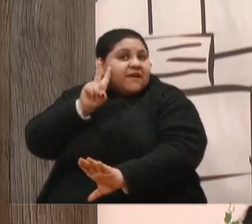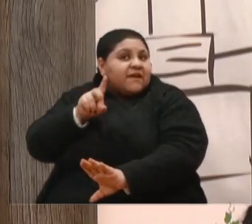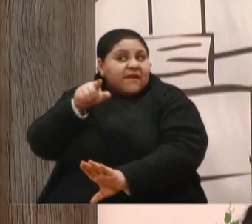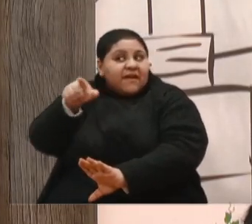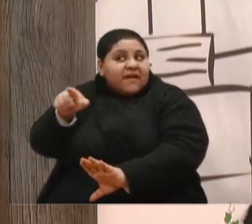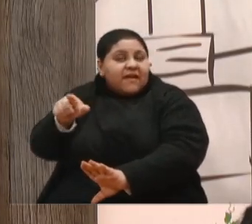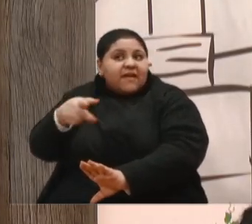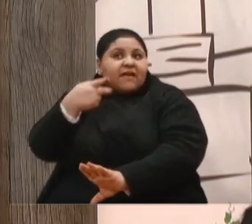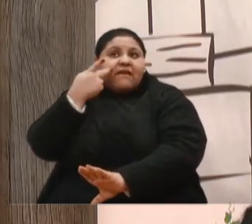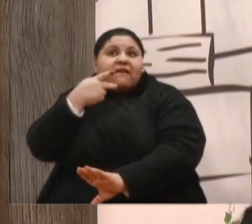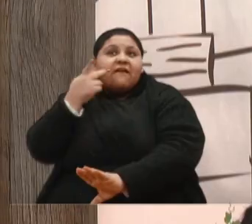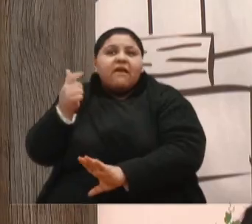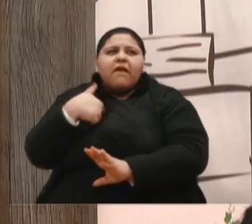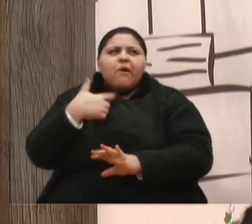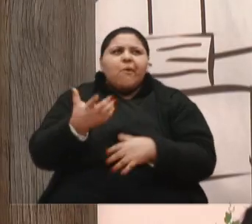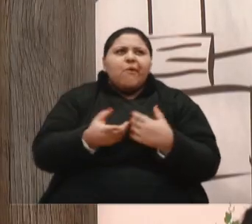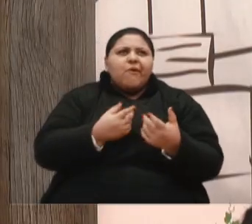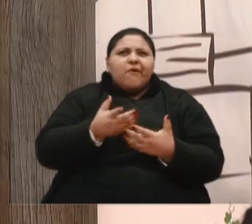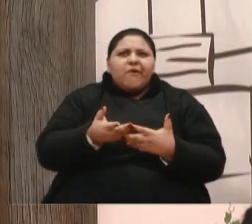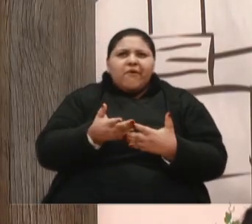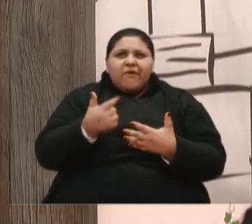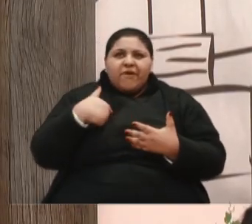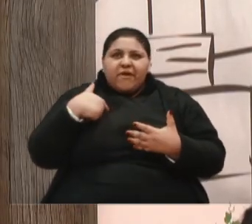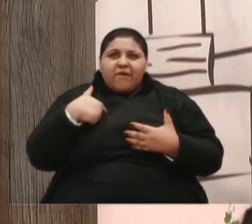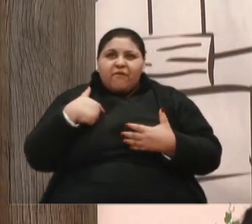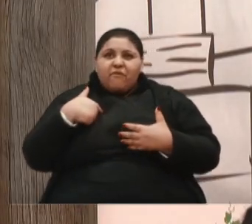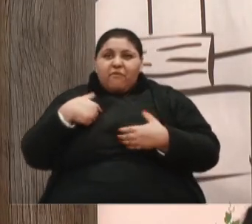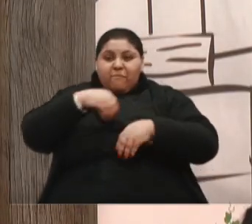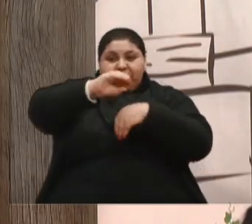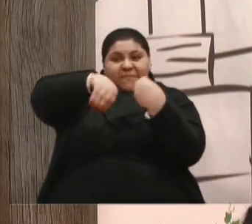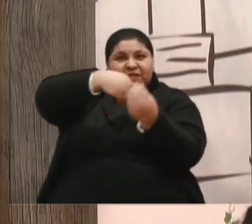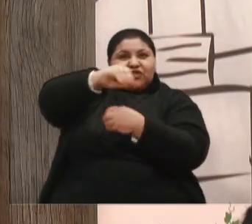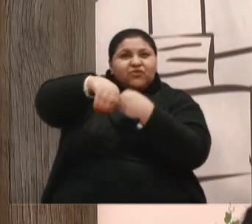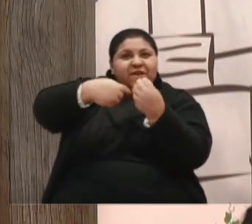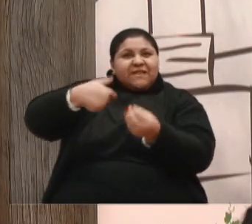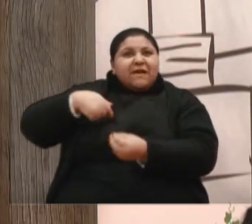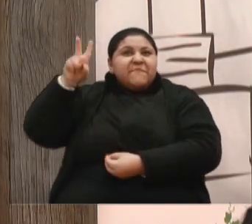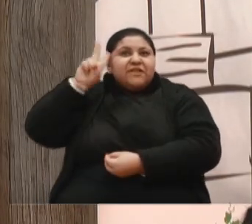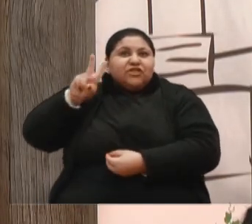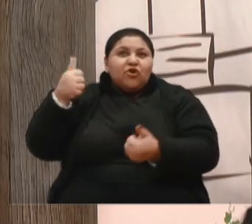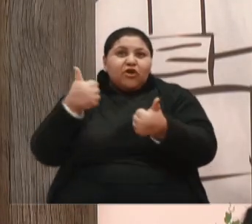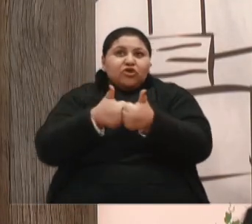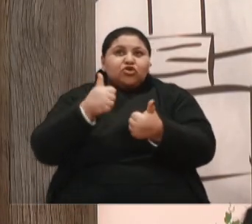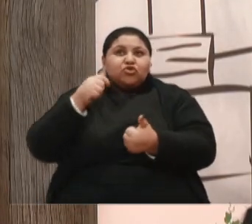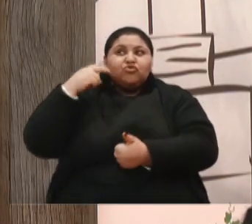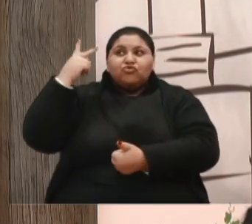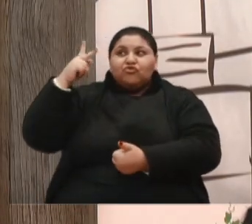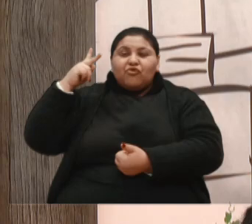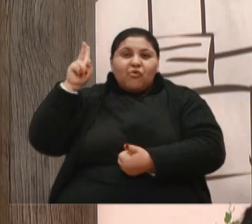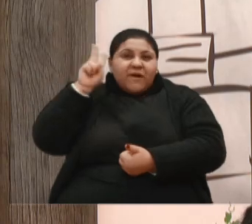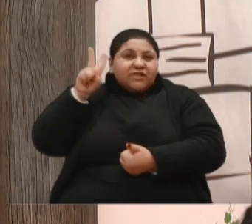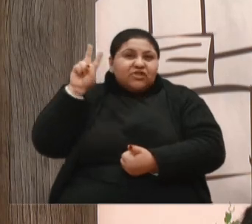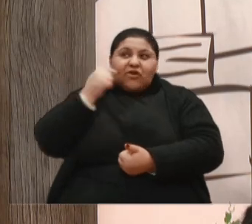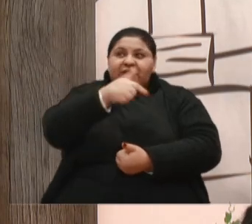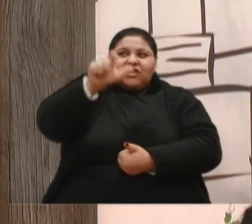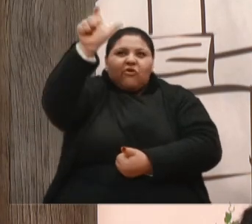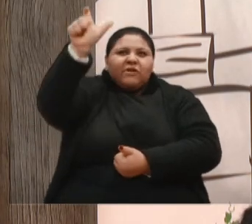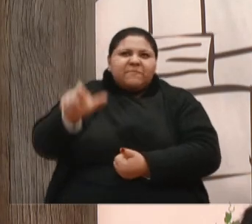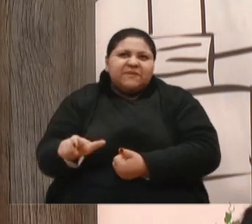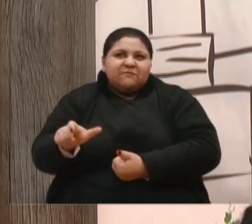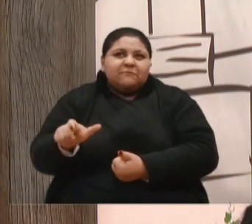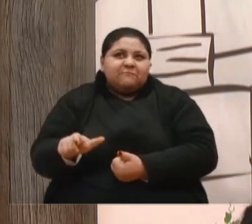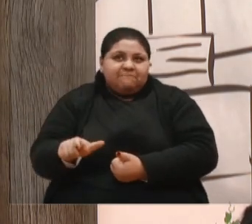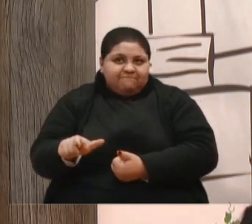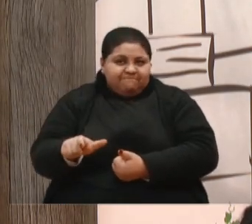da pessoa e dar espaço para a história dela, porque daí eu estaria envolvendo a minha história naquilo que ela conta, né? Que é ela que tem que